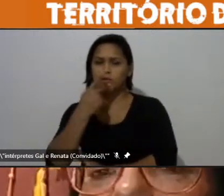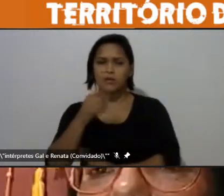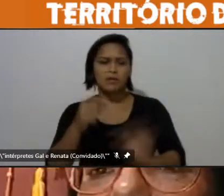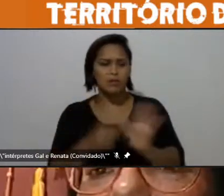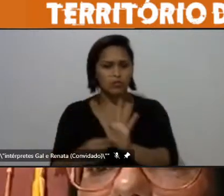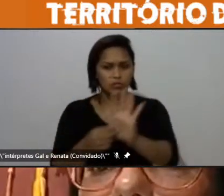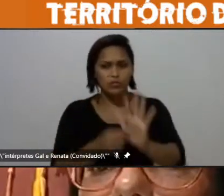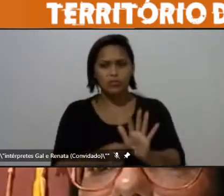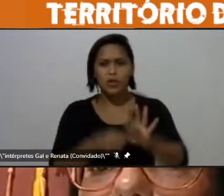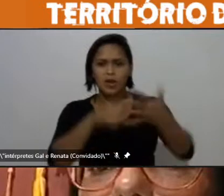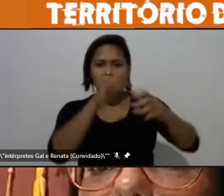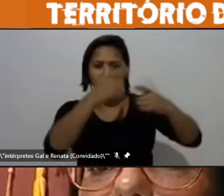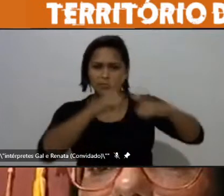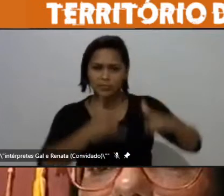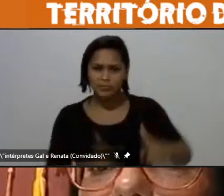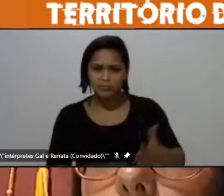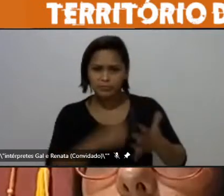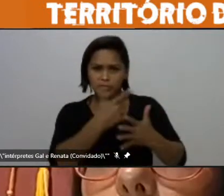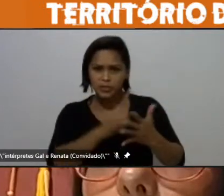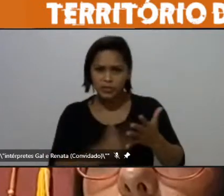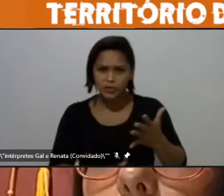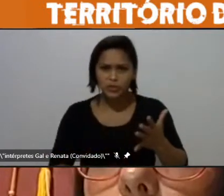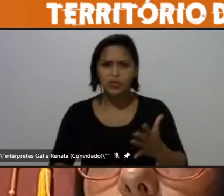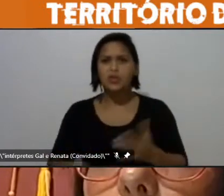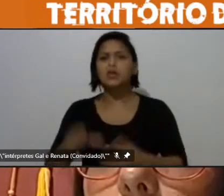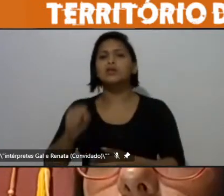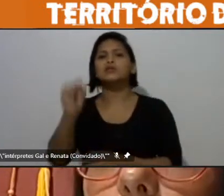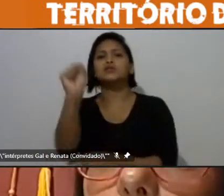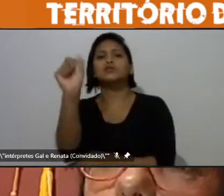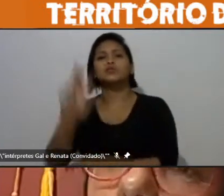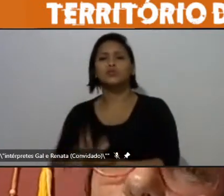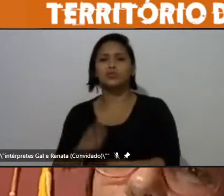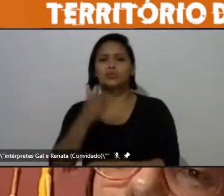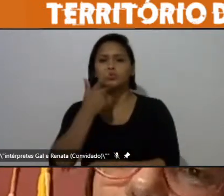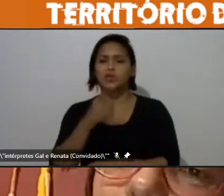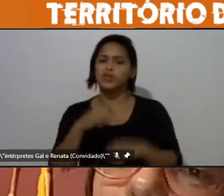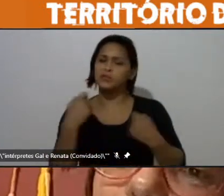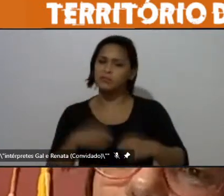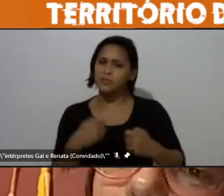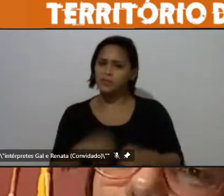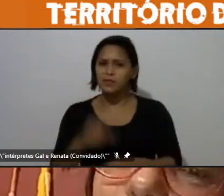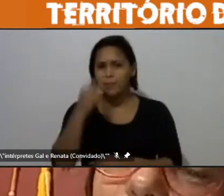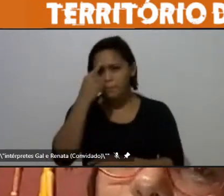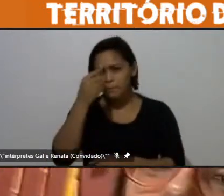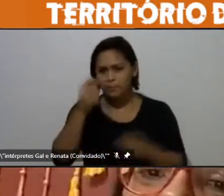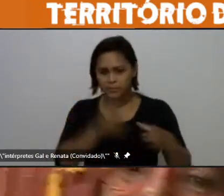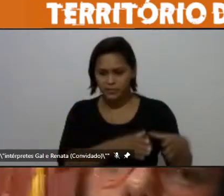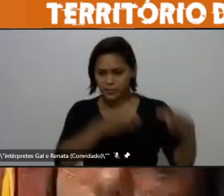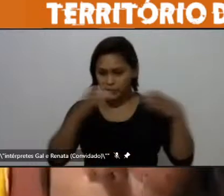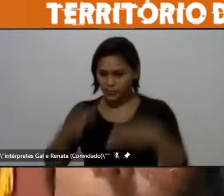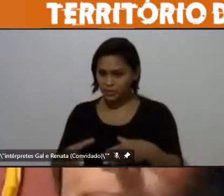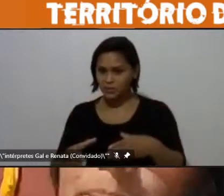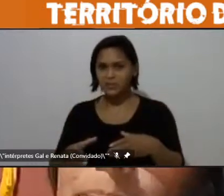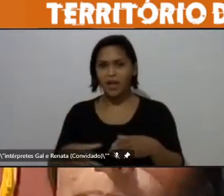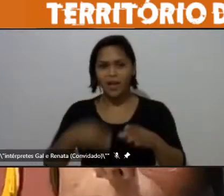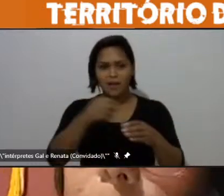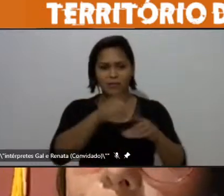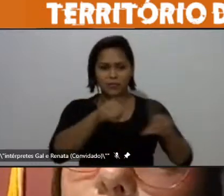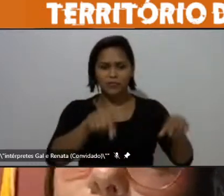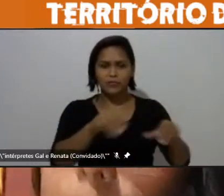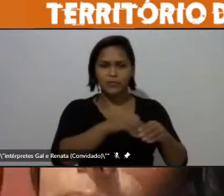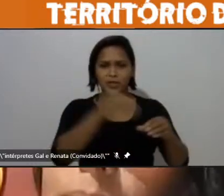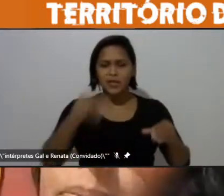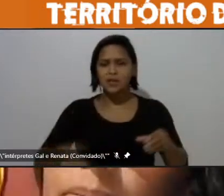da bibliografia e da epistemologias do Sul, eu acho que a gente pensar do nosso lugar, do Sul Global, e ele tem uma passagem